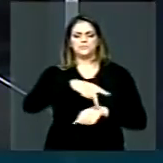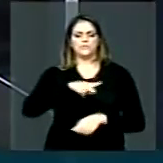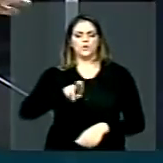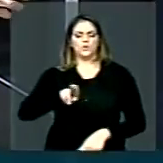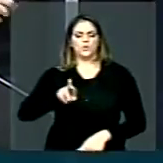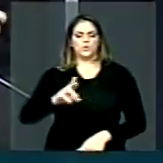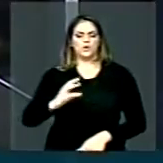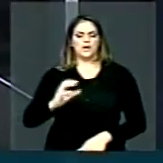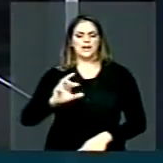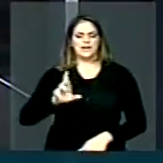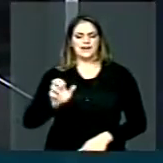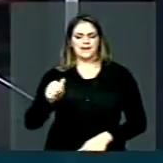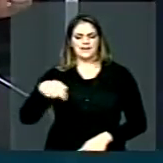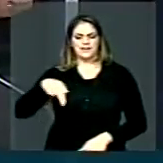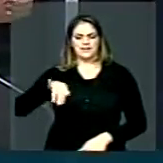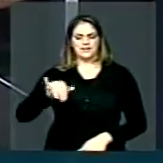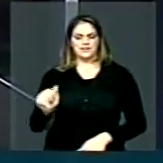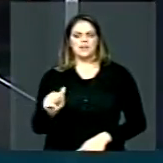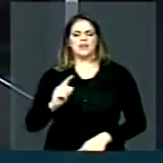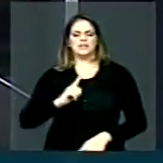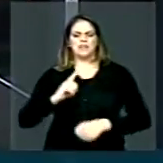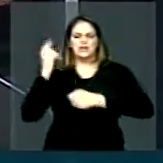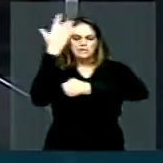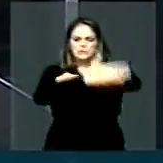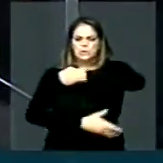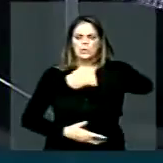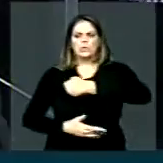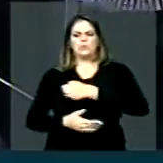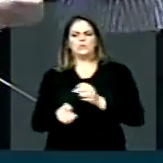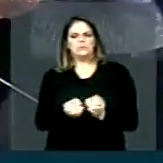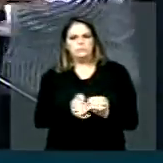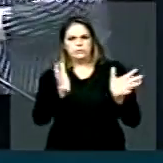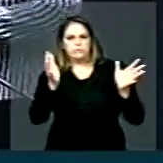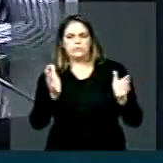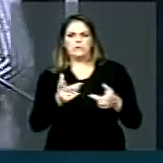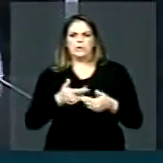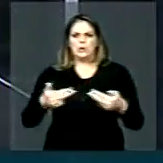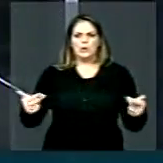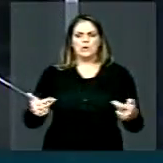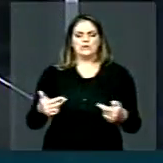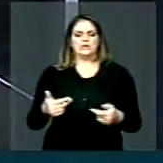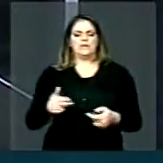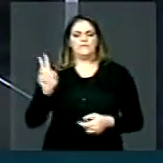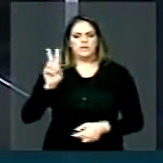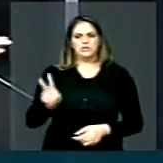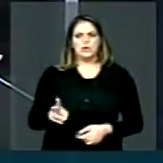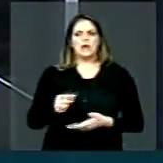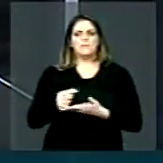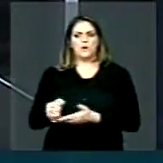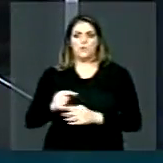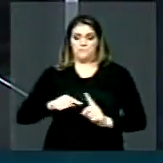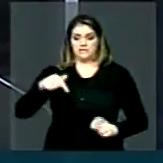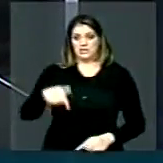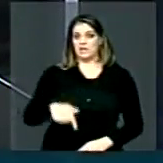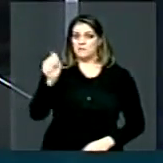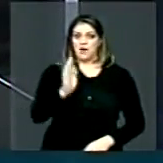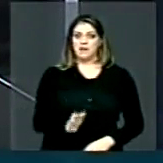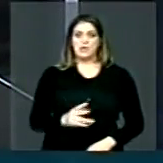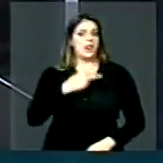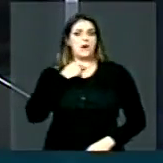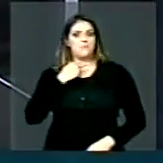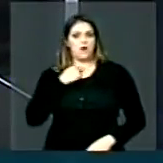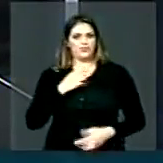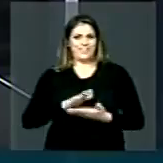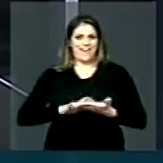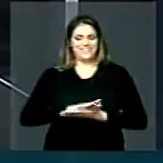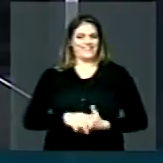coquetéis Molotov, entendeu? Com escudos, e na Venezuela apoiam, aqui não pode haver manifestação, não